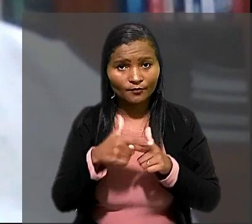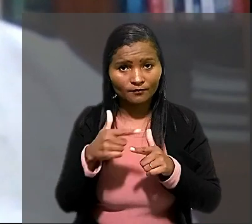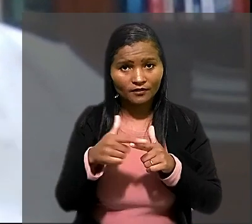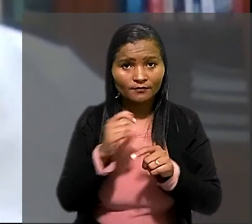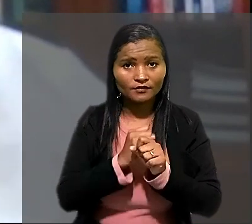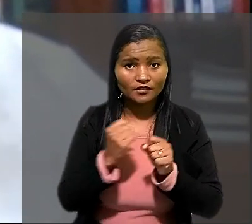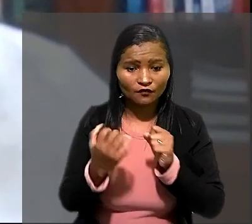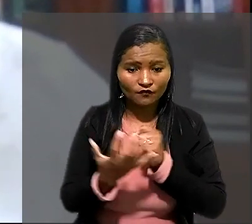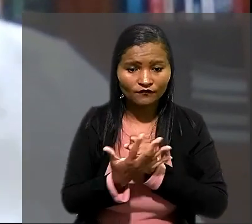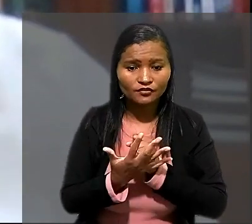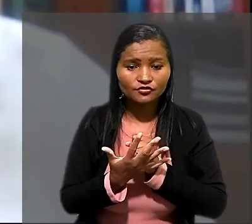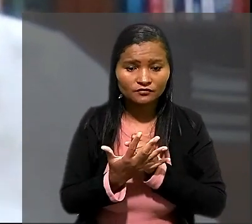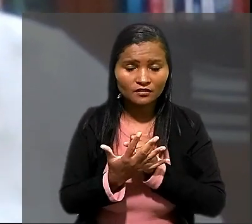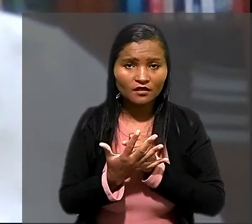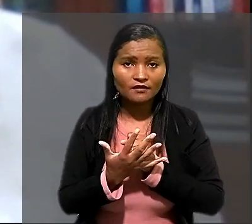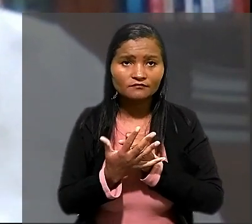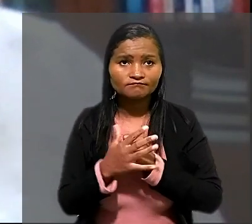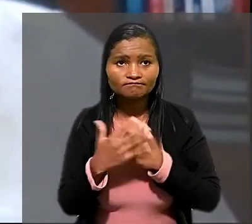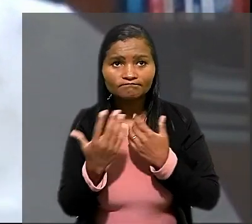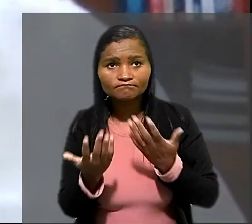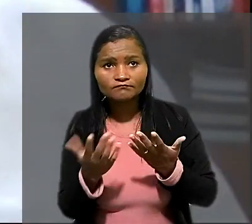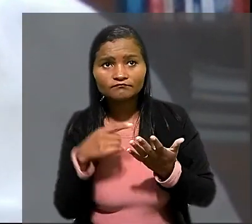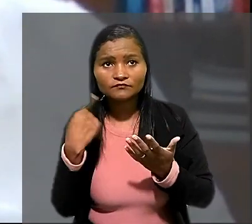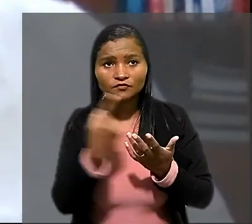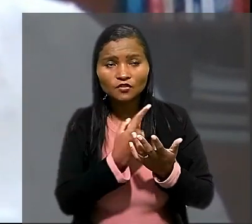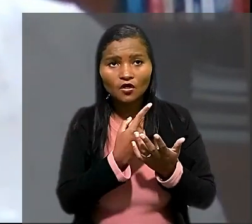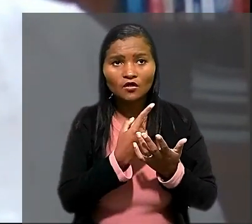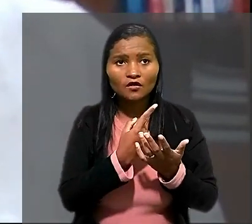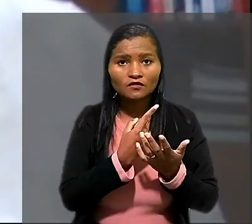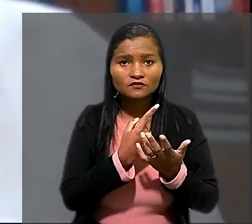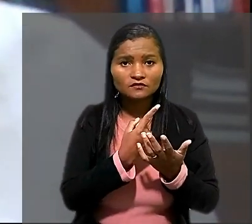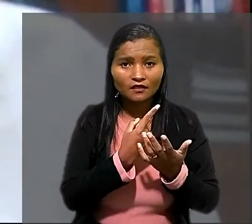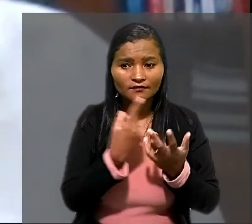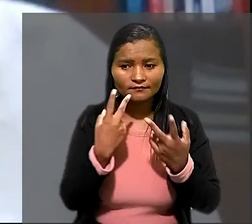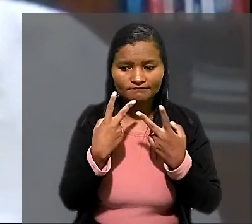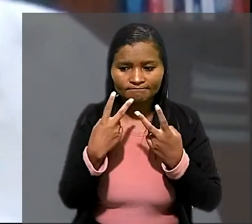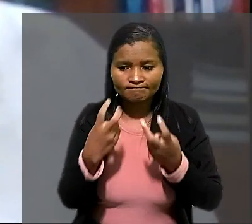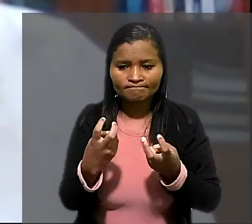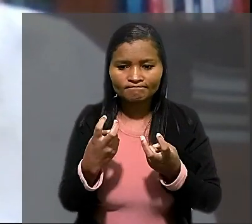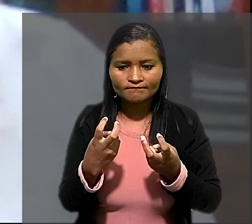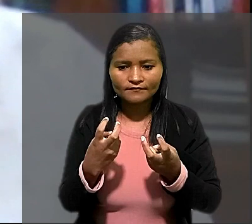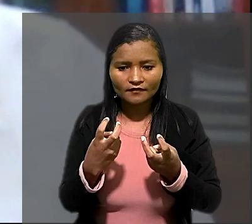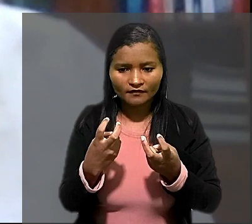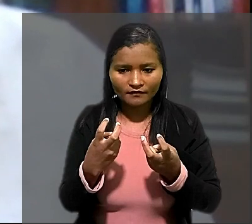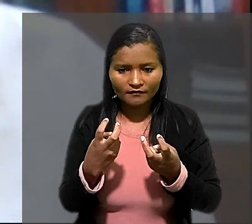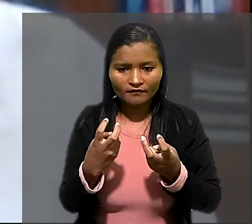de Covid, quando, de repente, nós nos vimos,